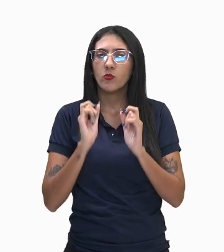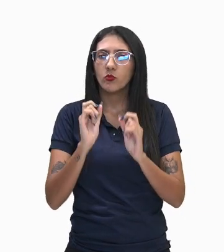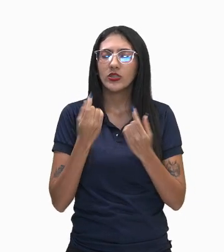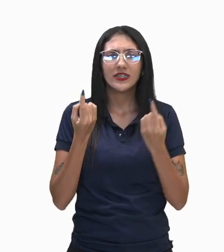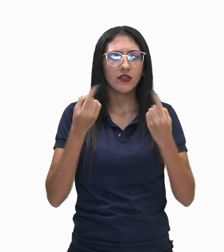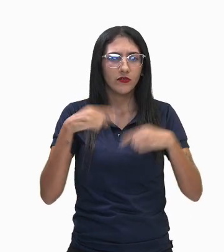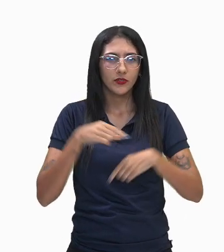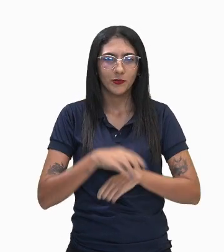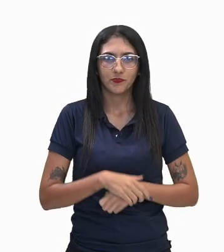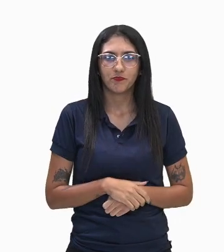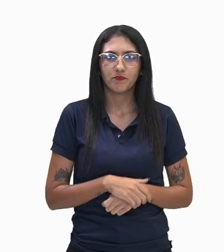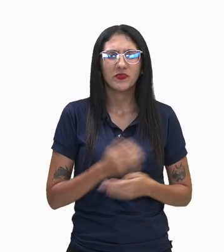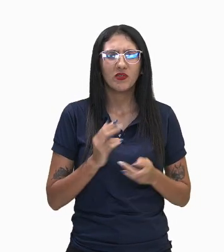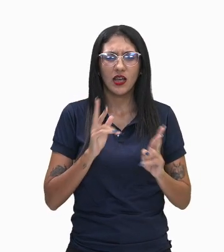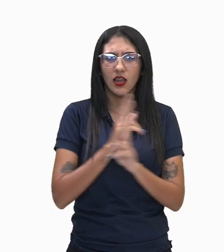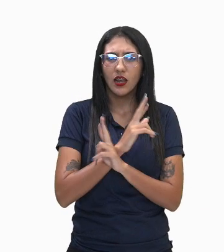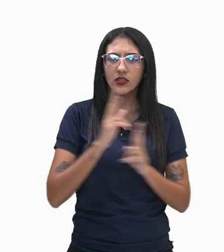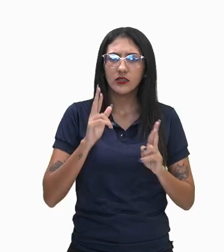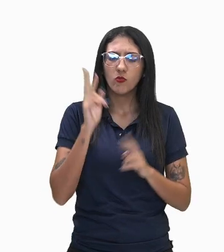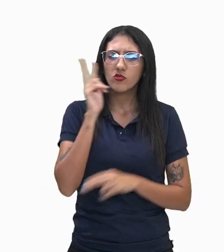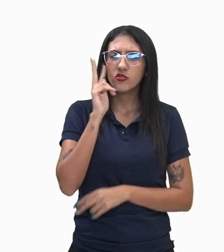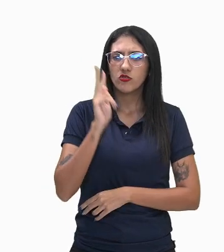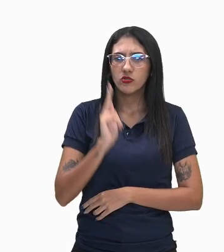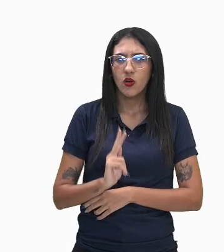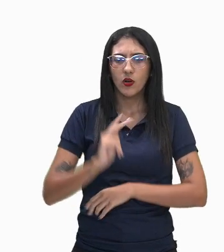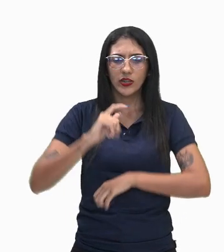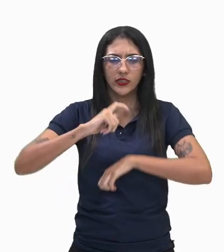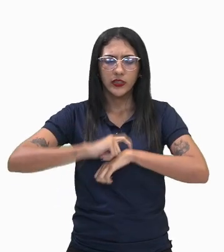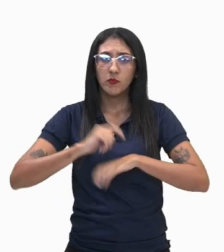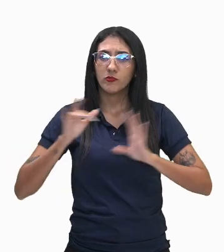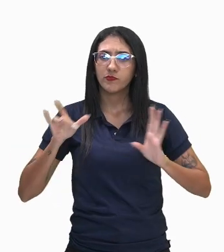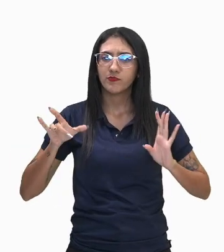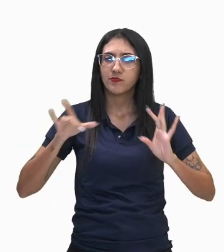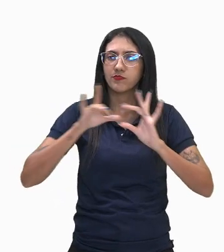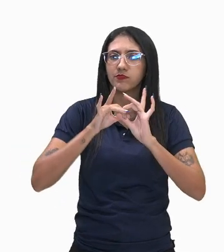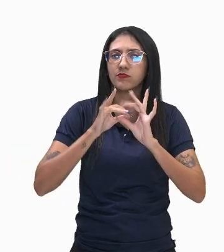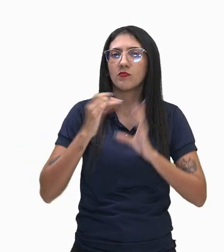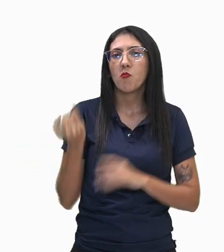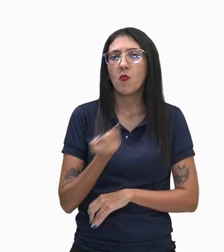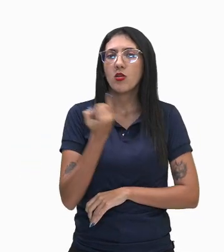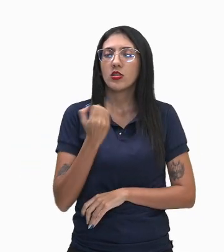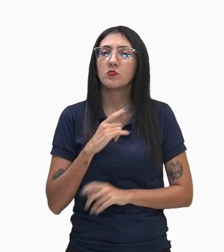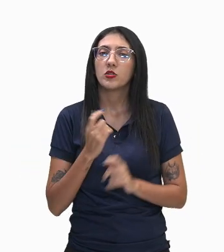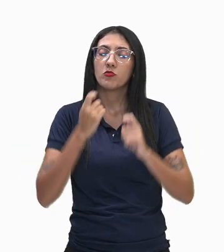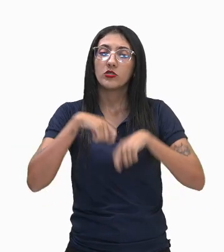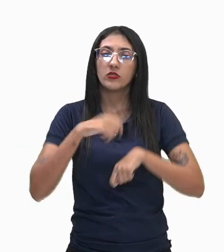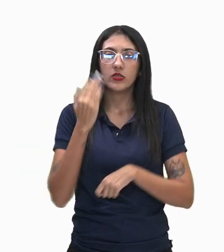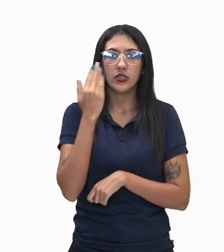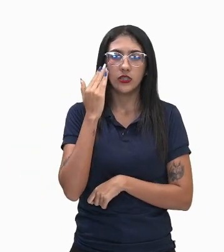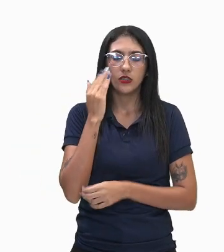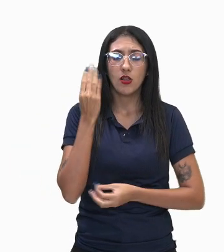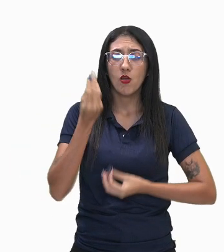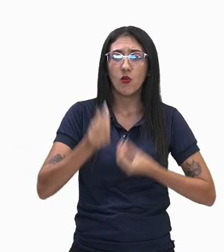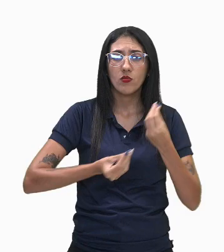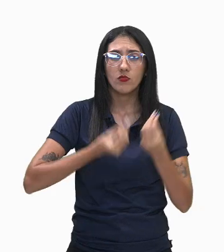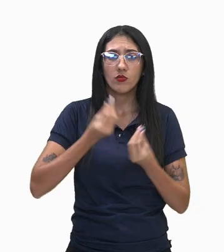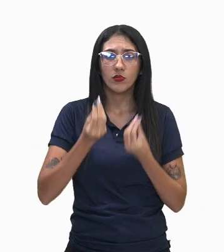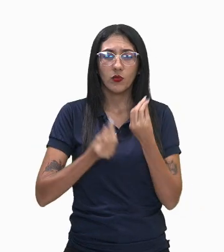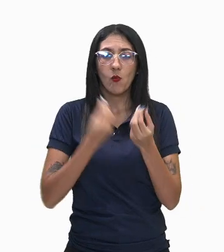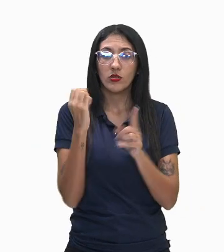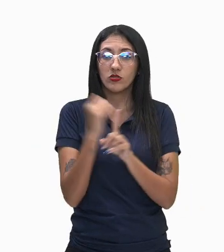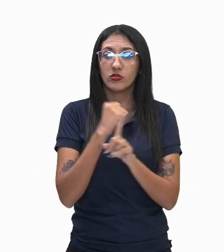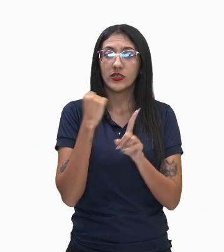entre a história e tempo, ela é fundamental para compreendermos como as sociedades